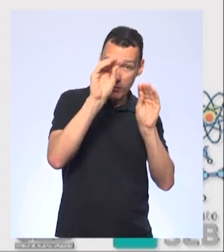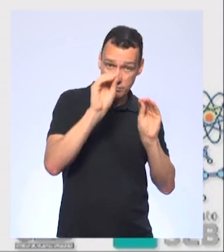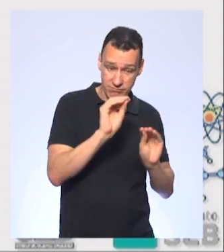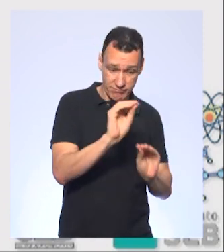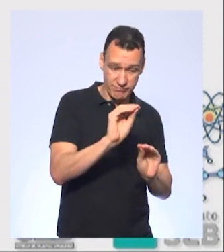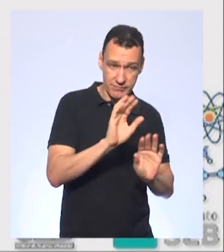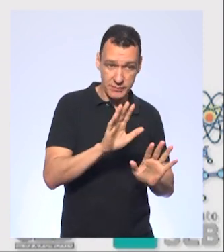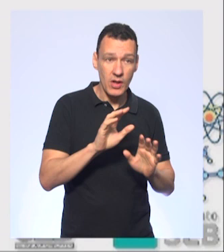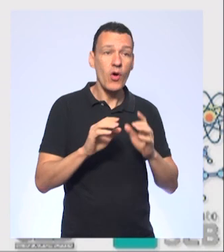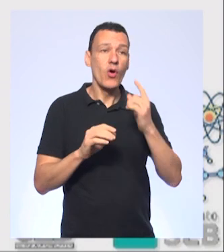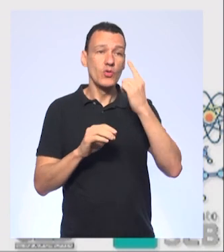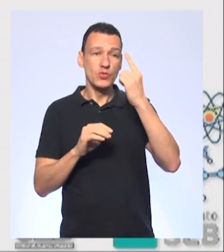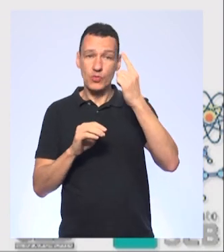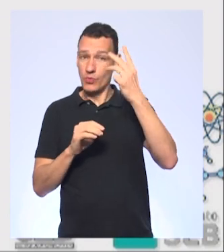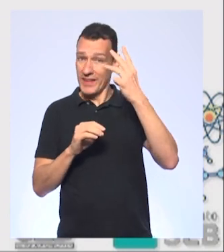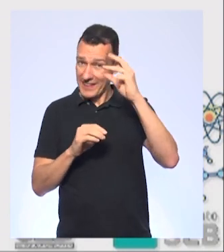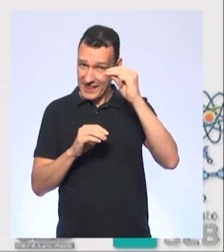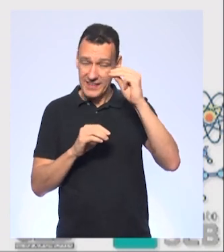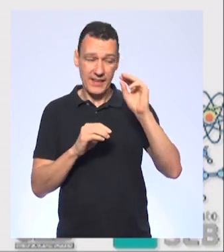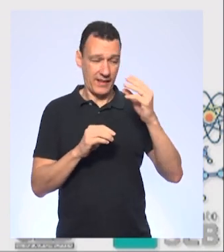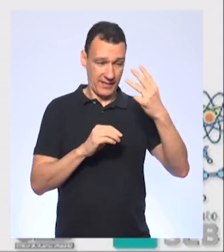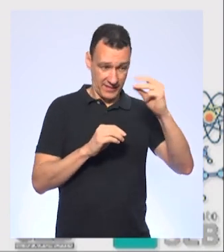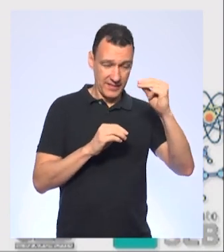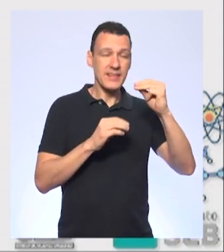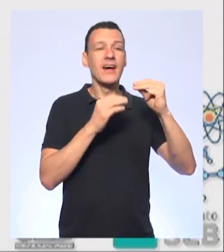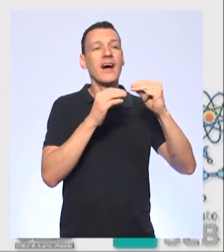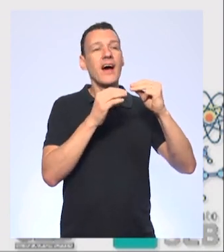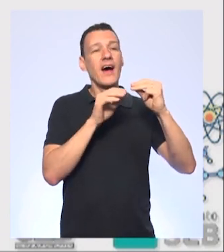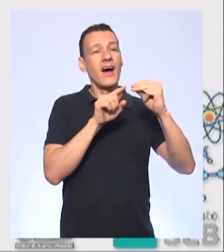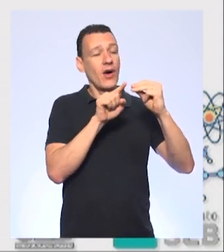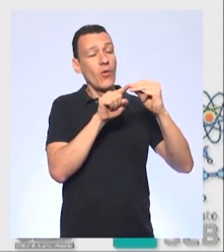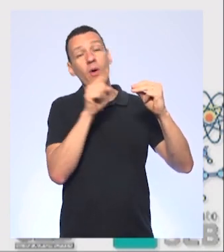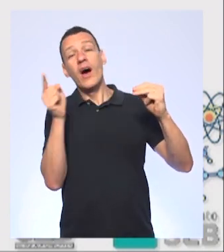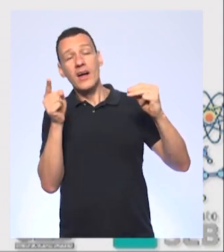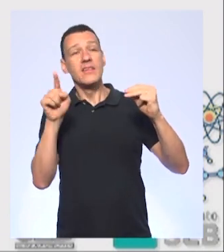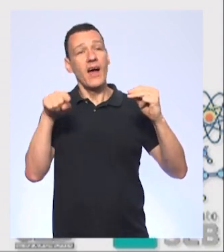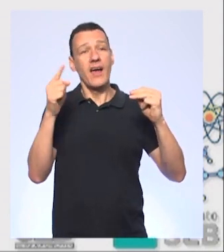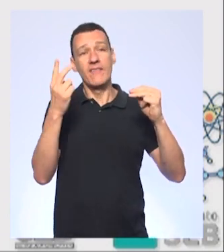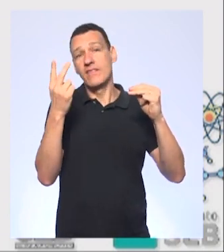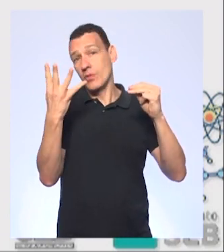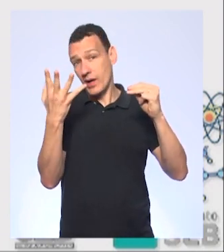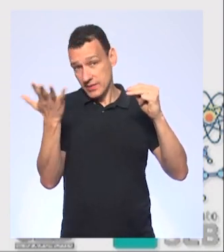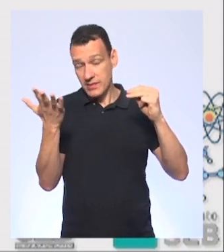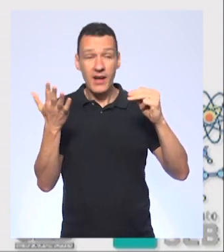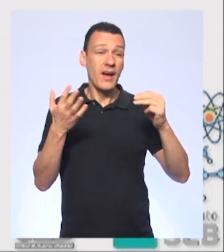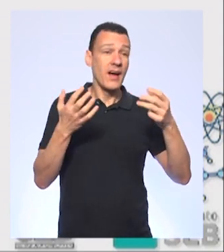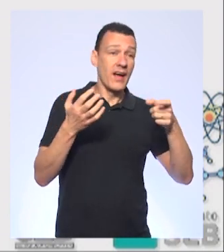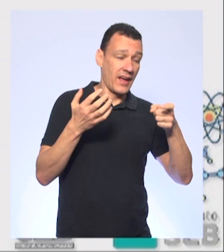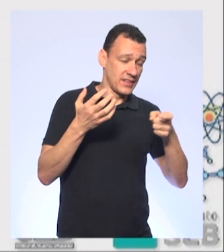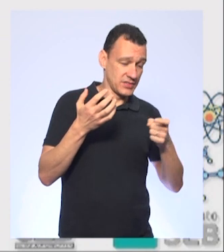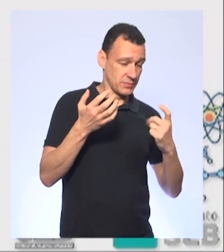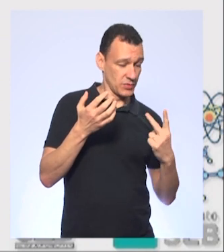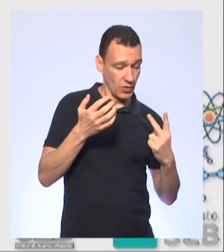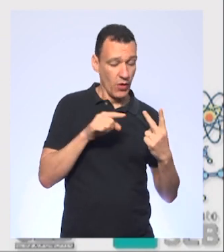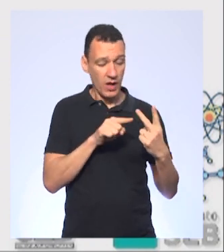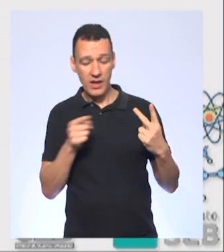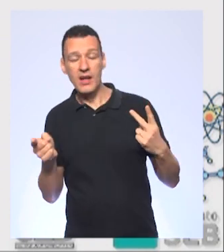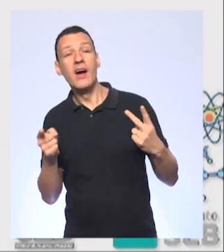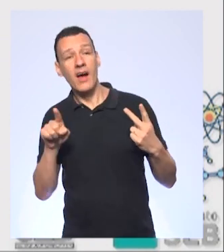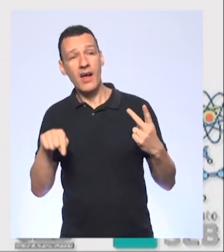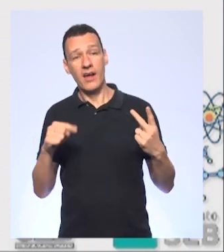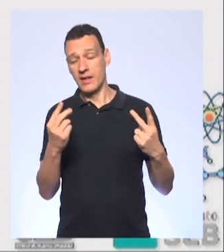30 de um lado, o correspondente do outro é 24. Se eu peguei o x mais 2 de um lado, o correspondente do outro